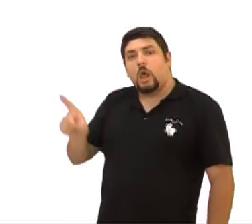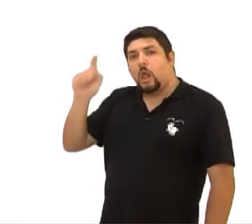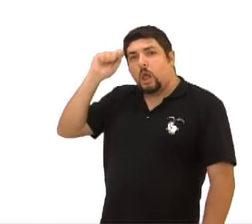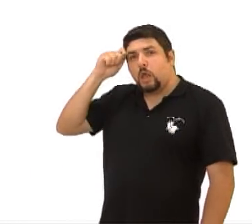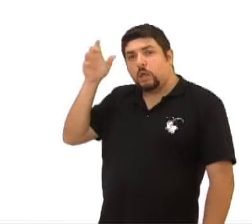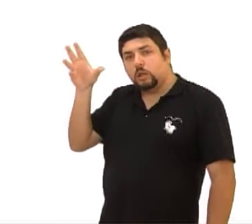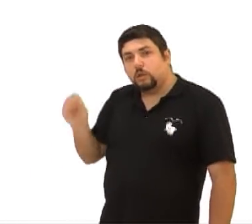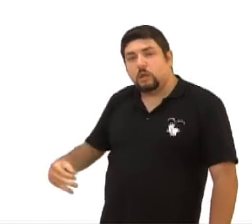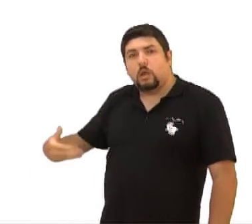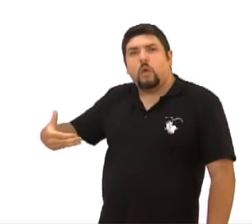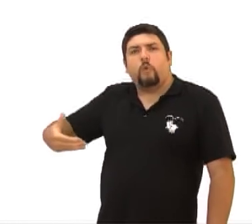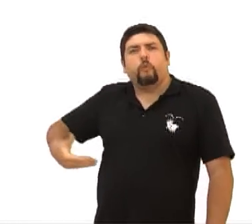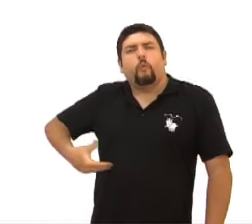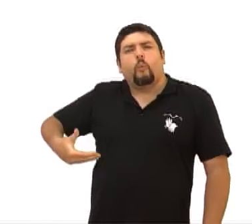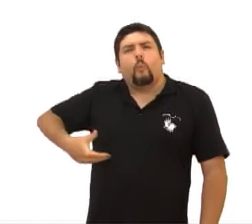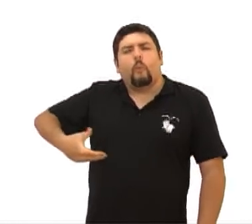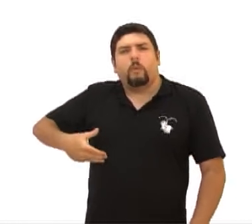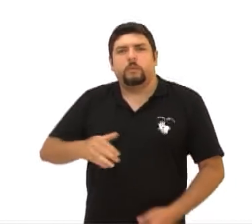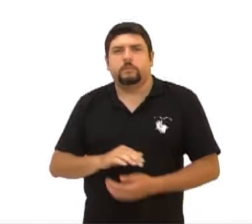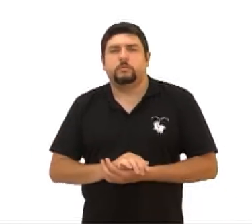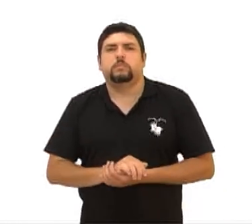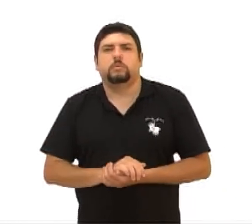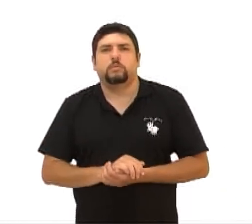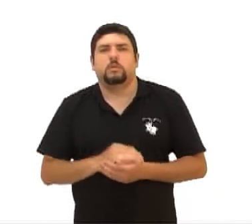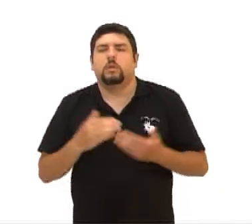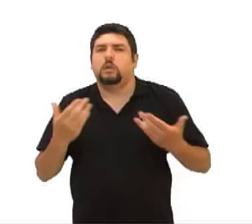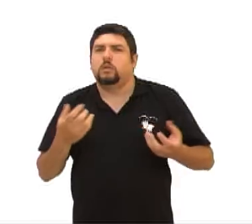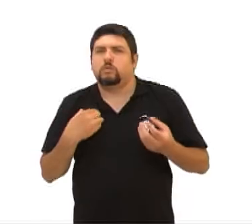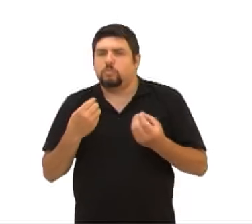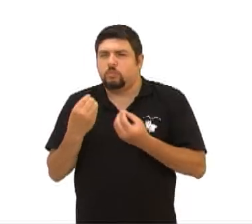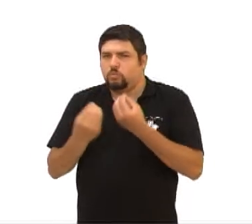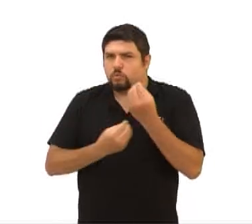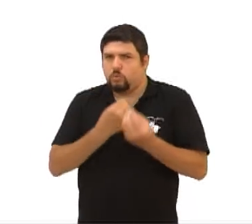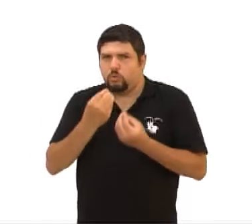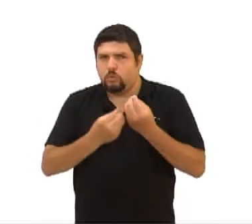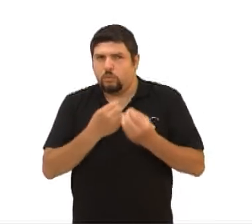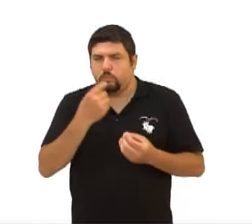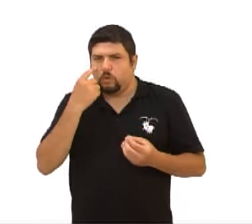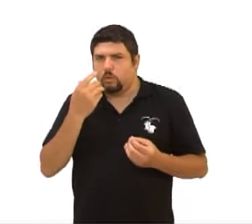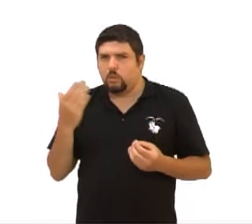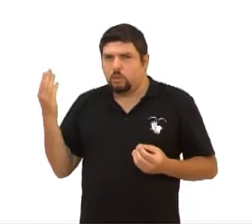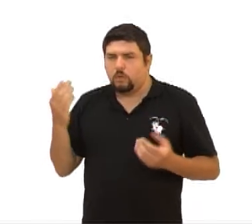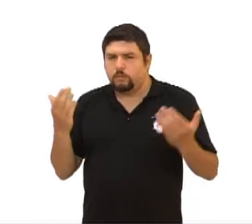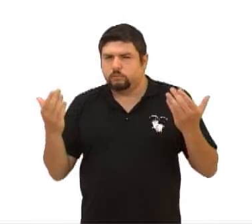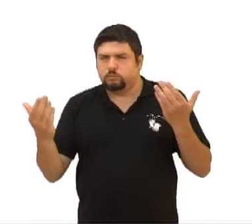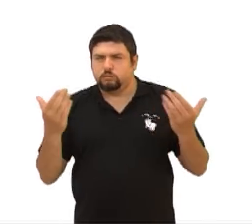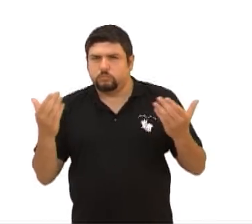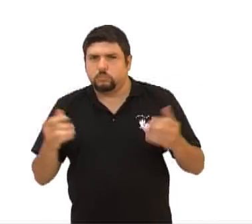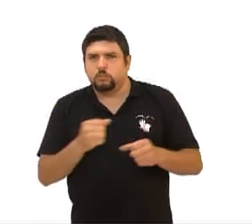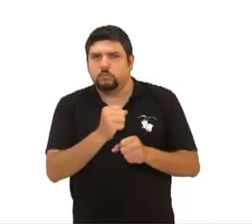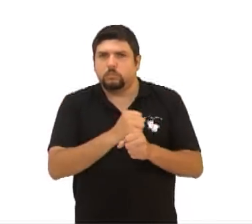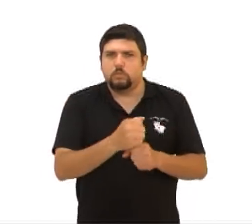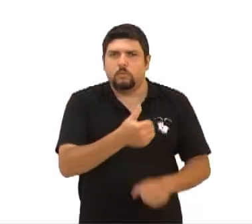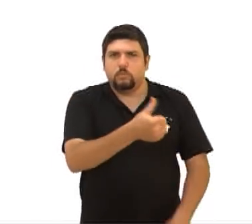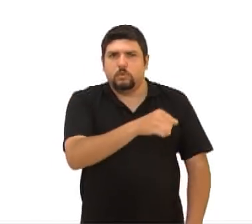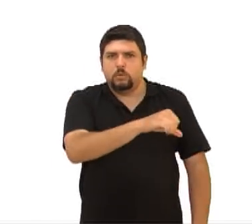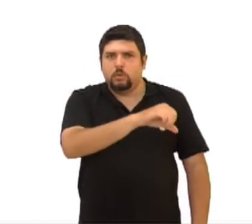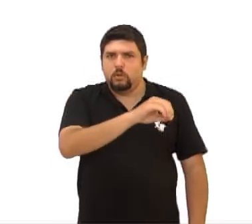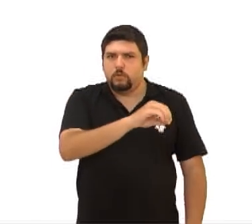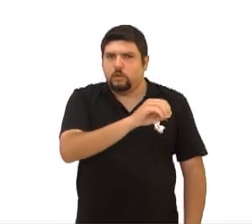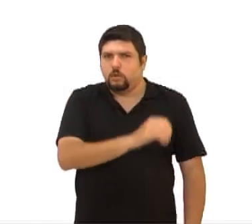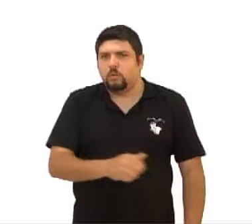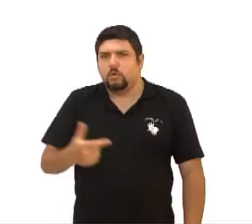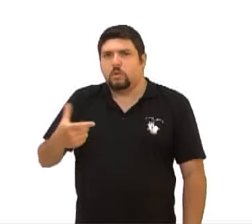tem aqui o acesso básico à alimentação, um comparativo da década de 90 e 2015, né?